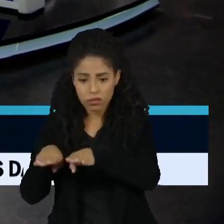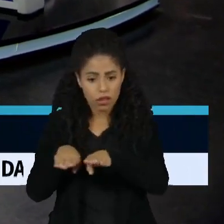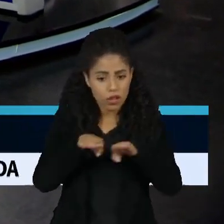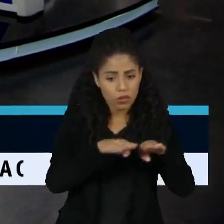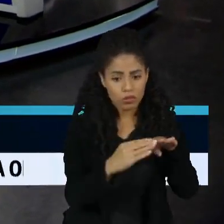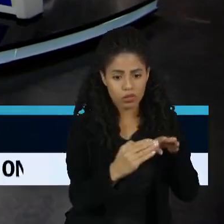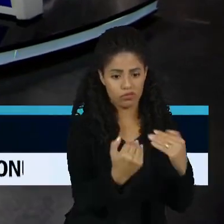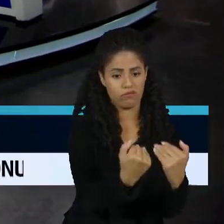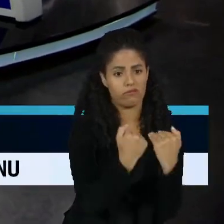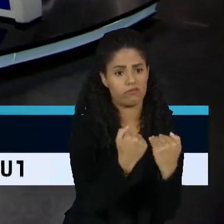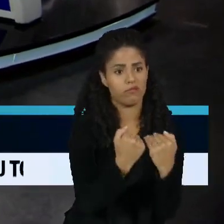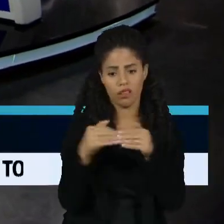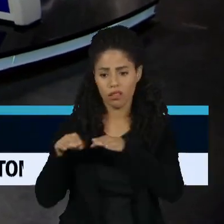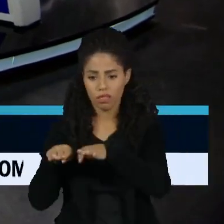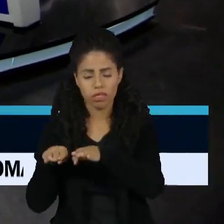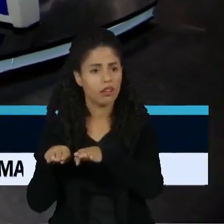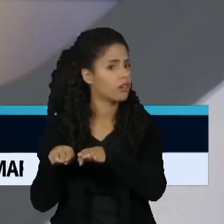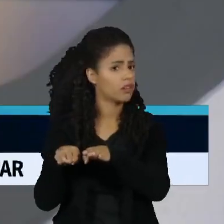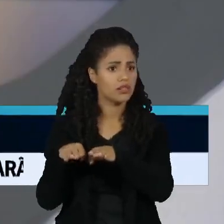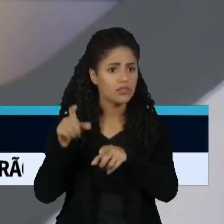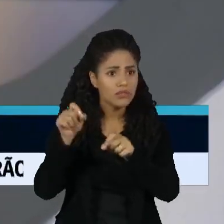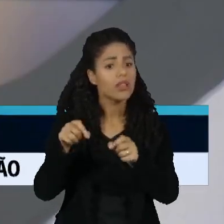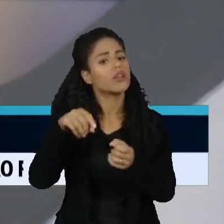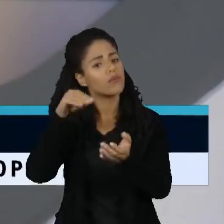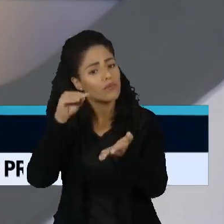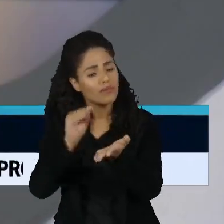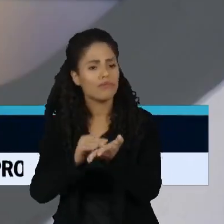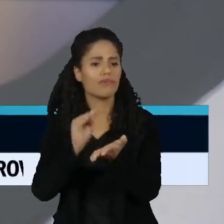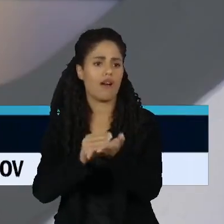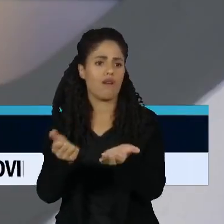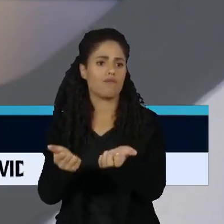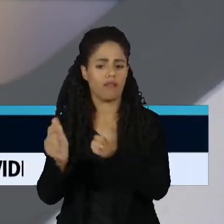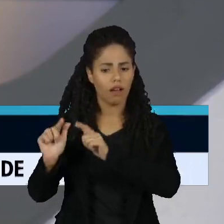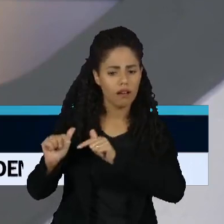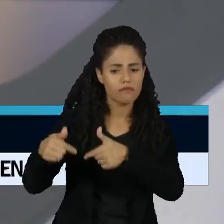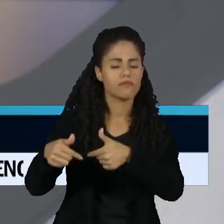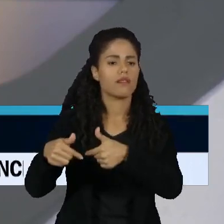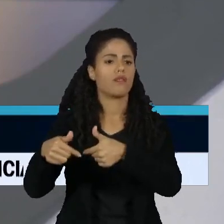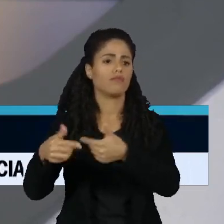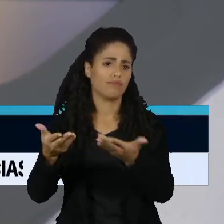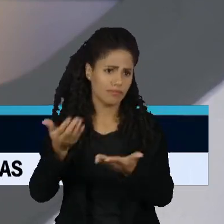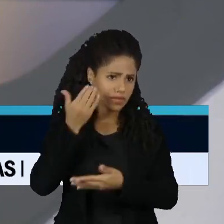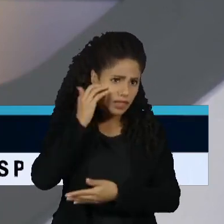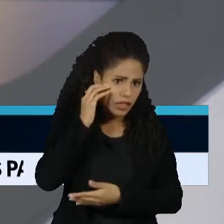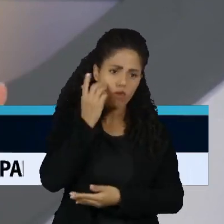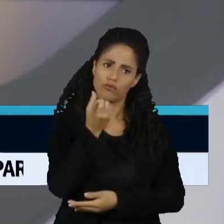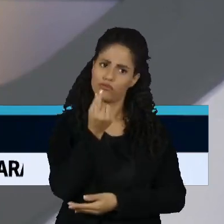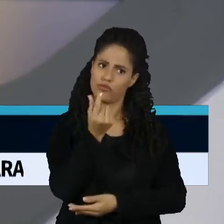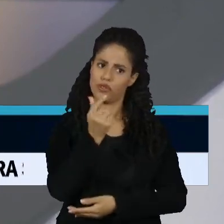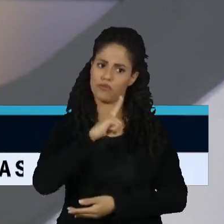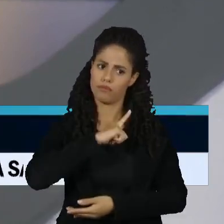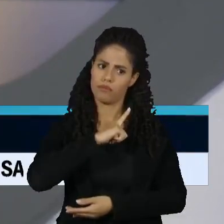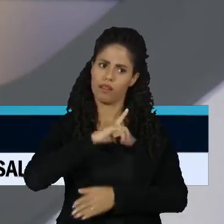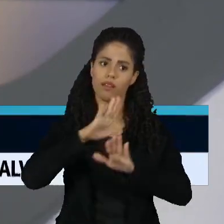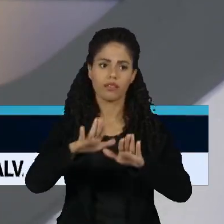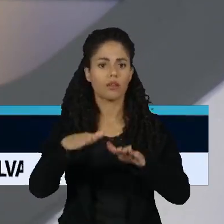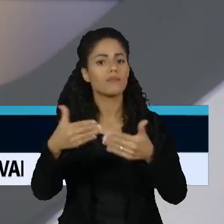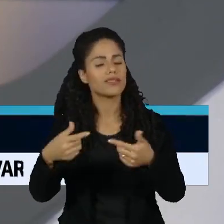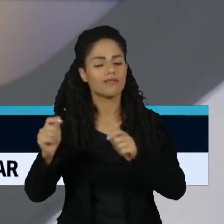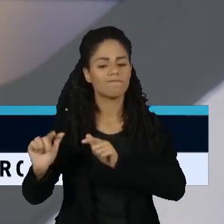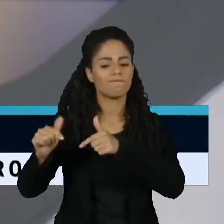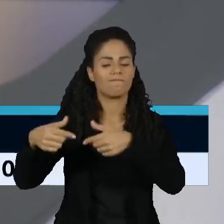tem demanda, tem recurso, acho que tem empresas interessadas, precisa ter uma maturidade regulatória melhor para essas outras áreas. A